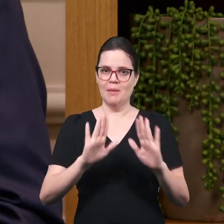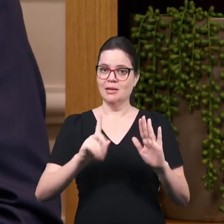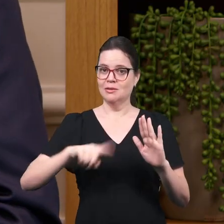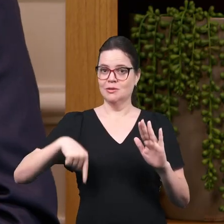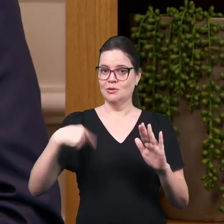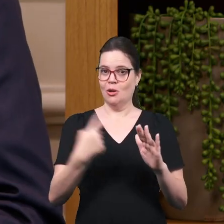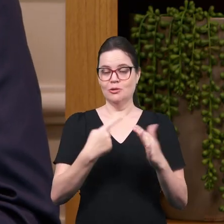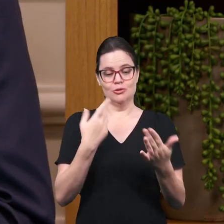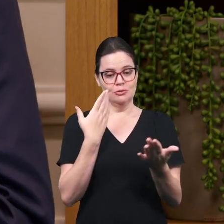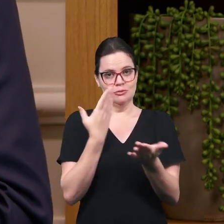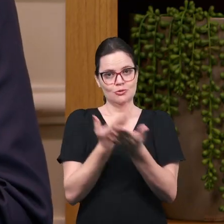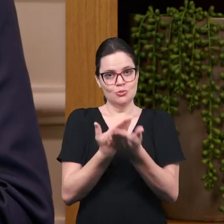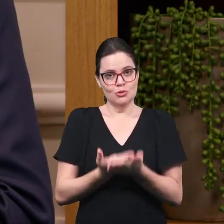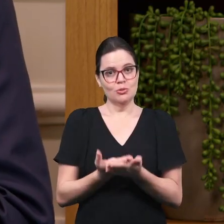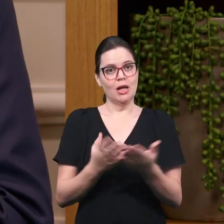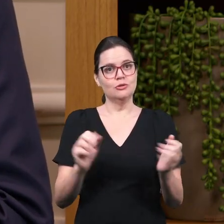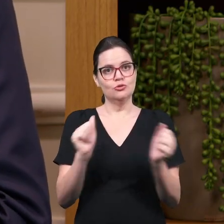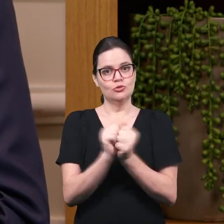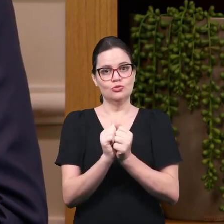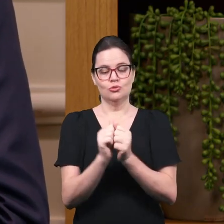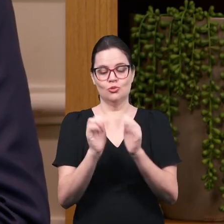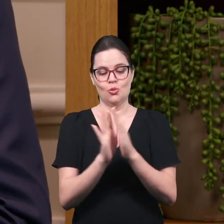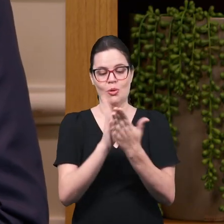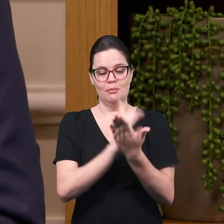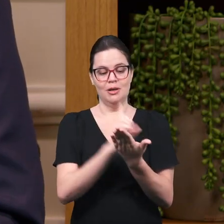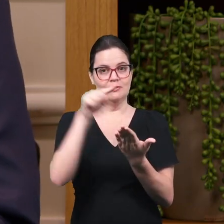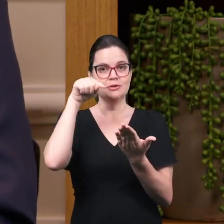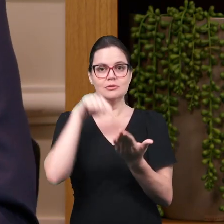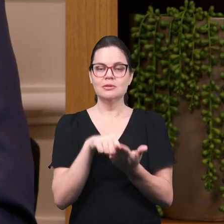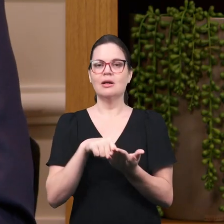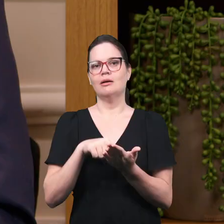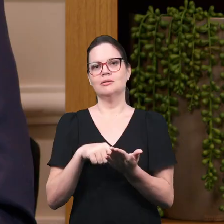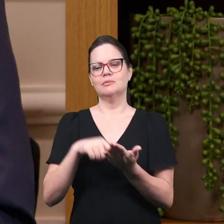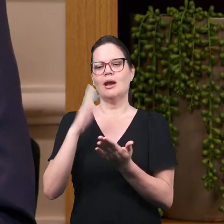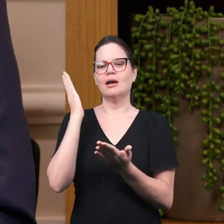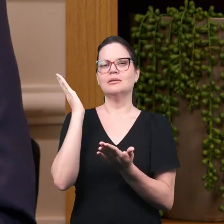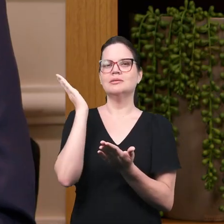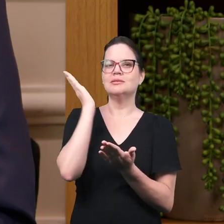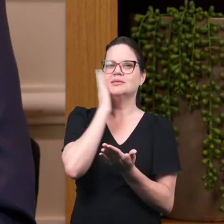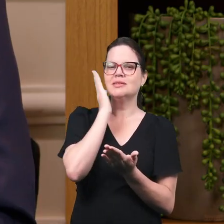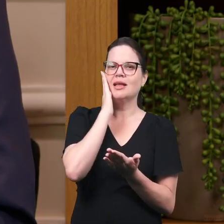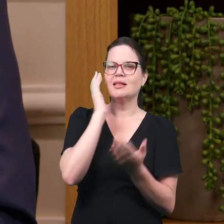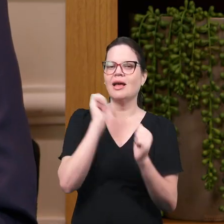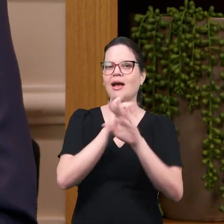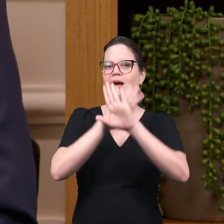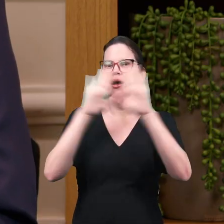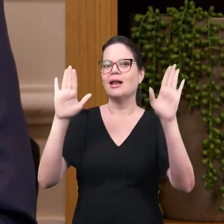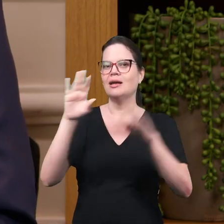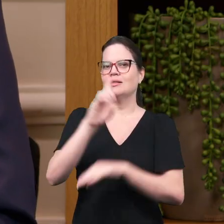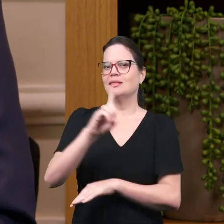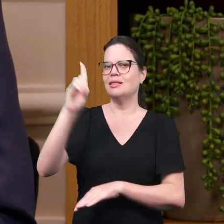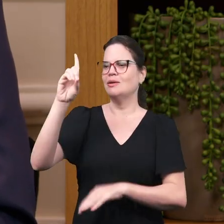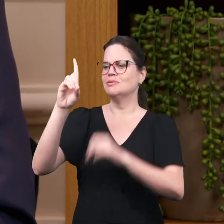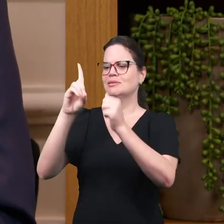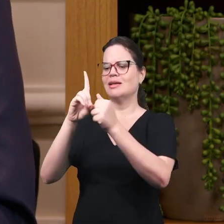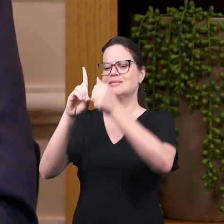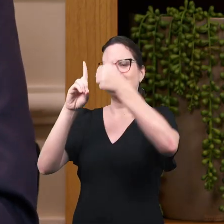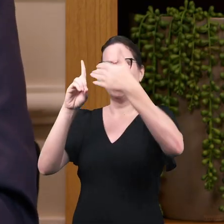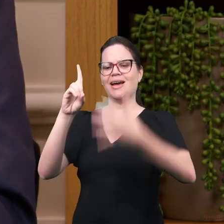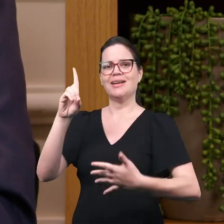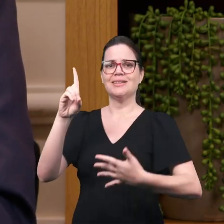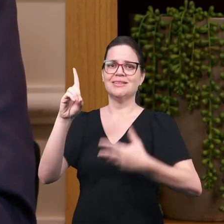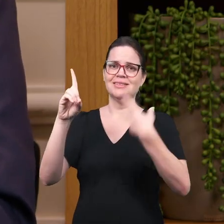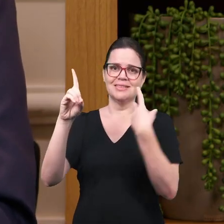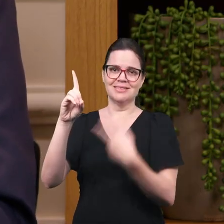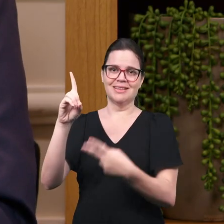estar juntamente com a palavra de Deus em nossas mãos, tentar identificar e falar sobre esses